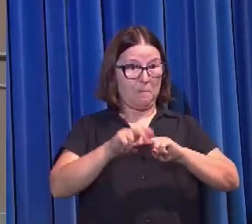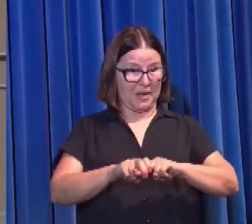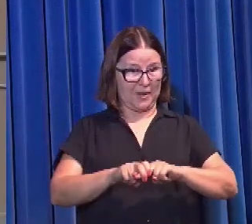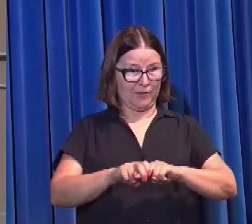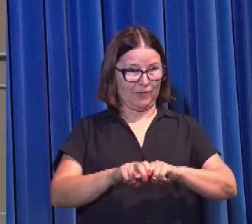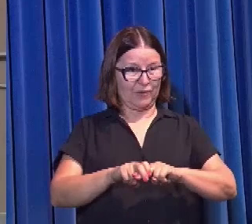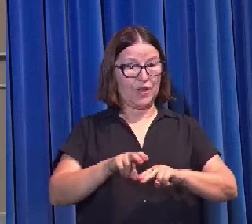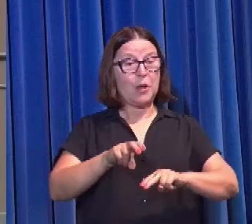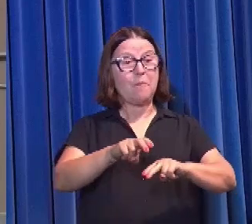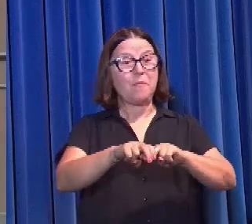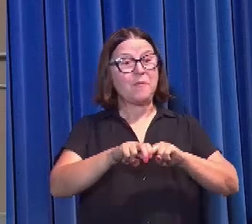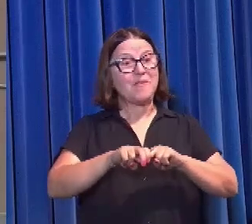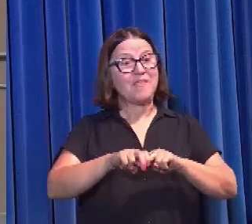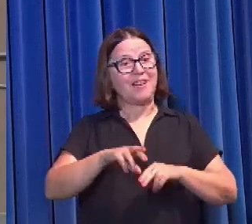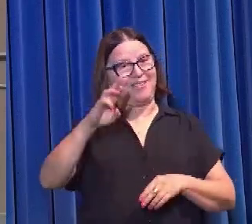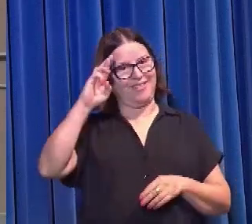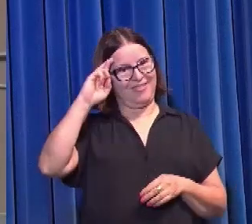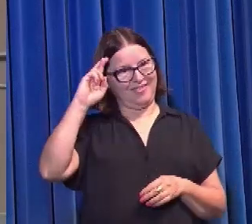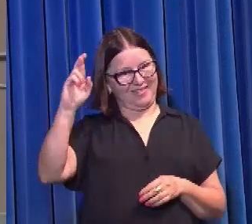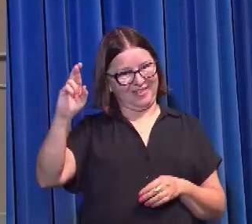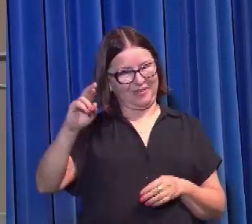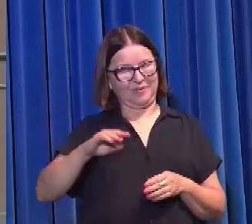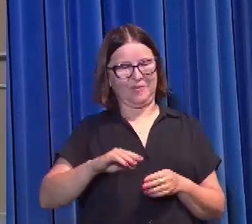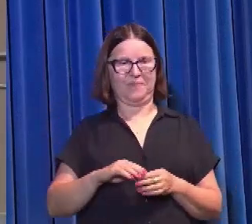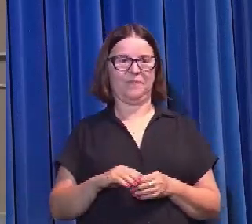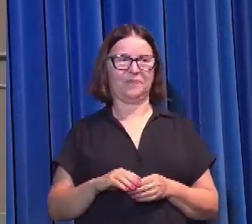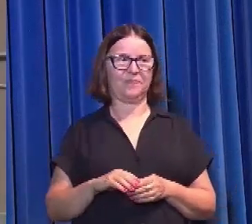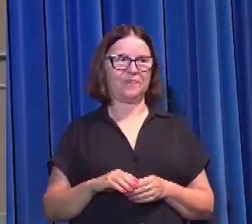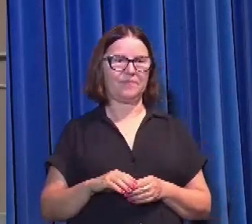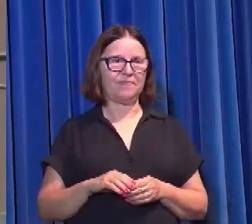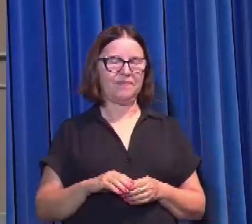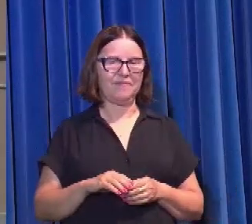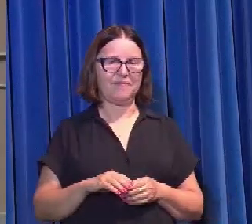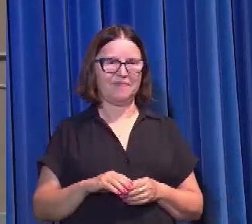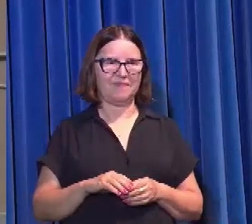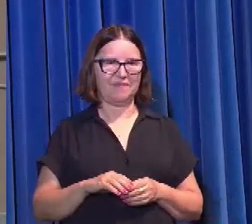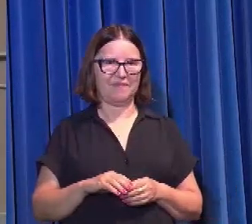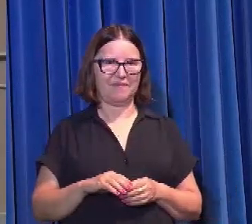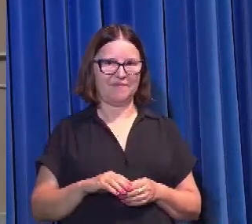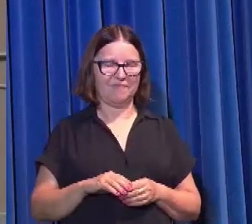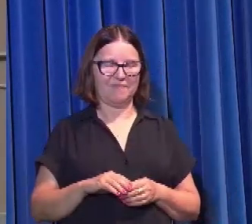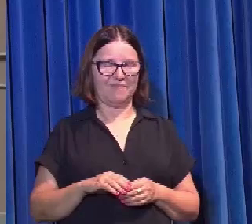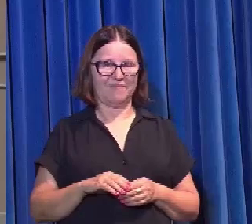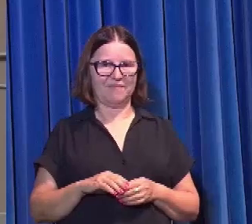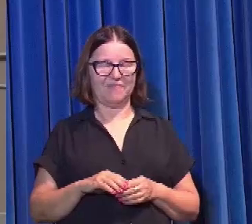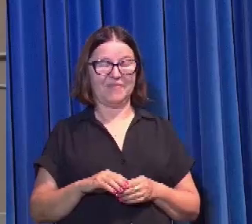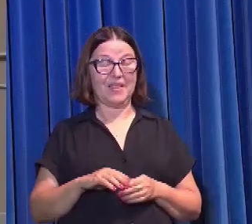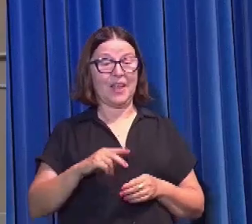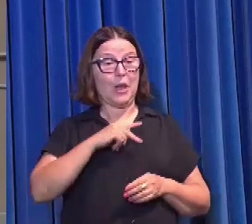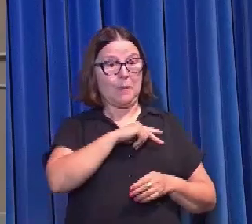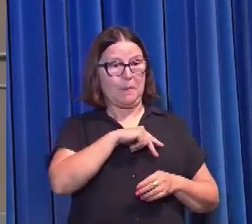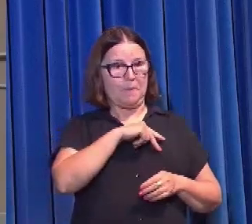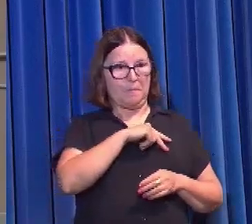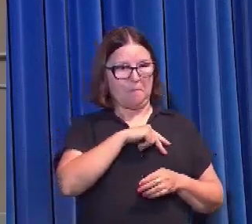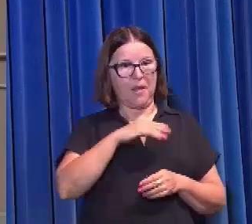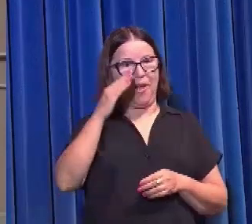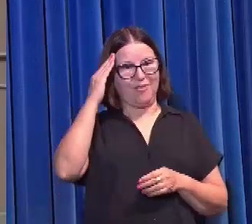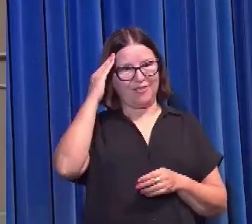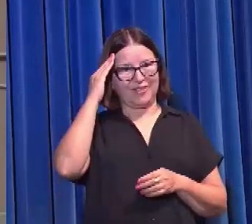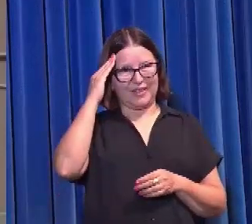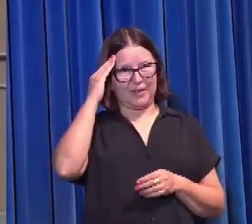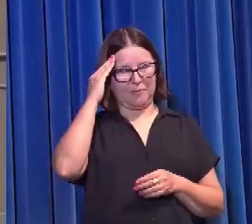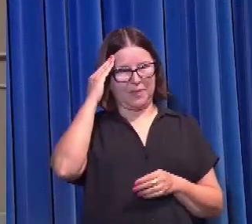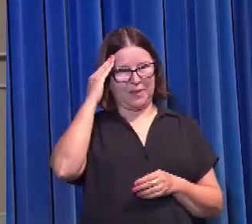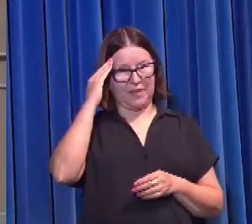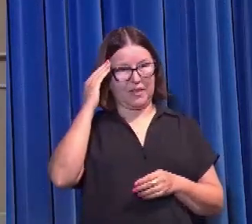Senhor. Por entender todas essas coisas e entender que o evangelho para ele não dava para parar de